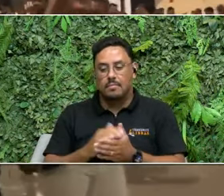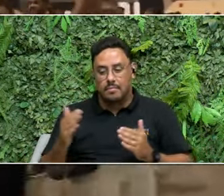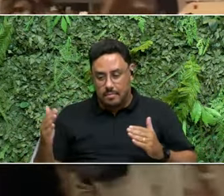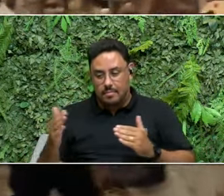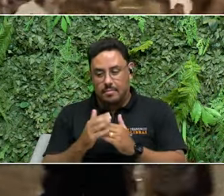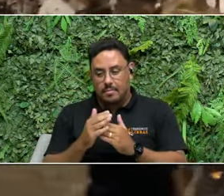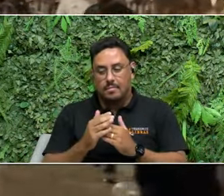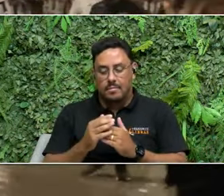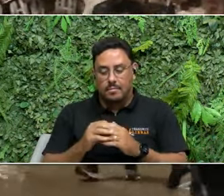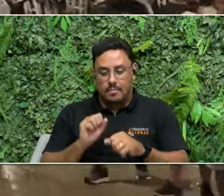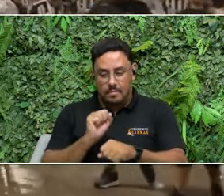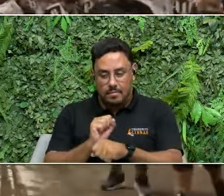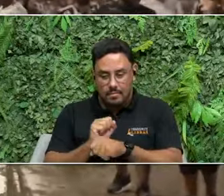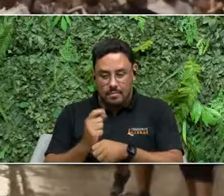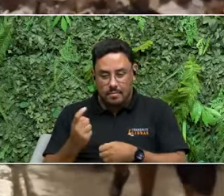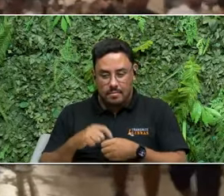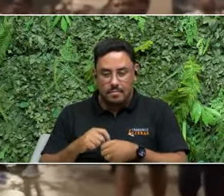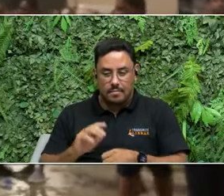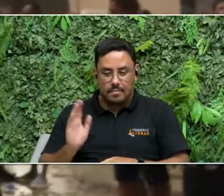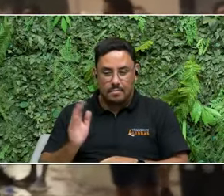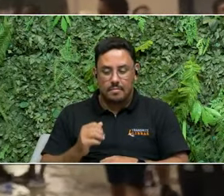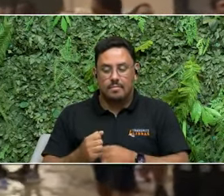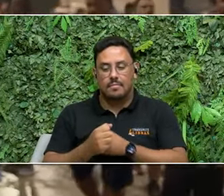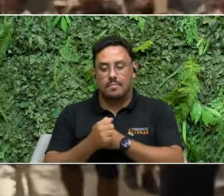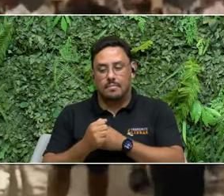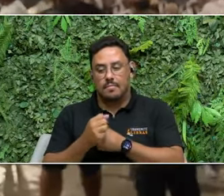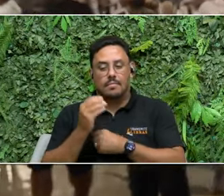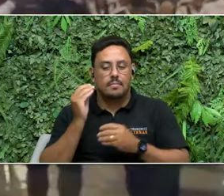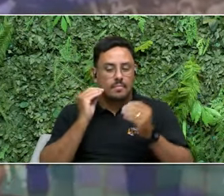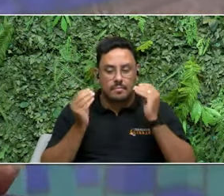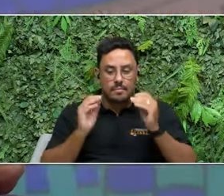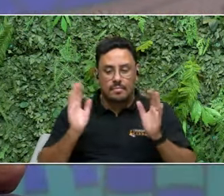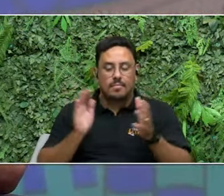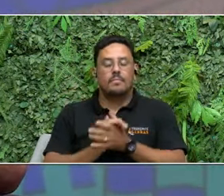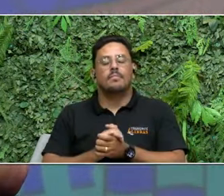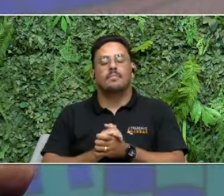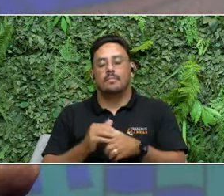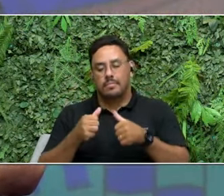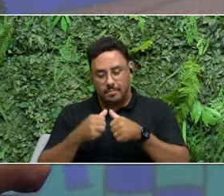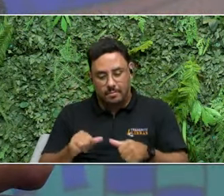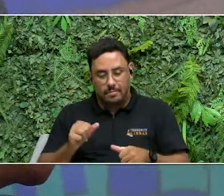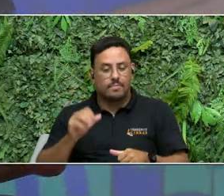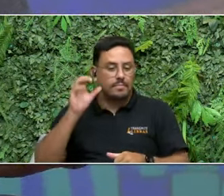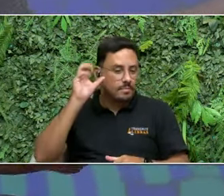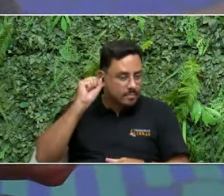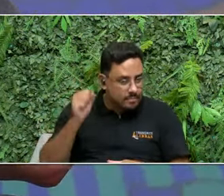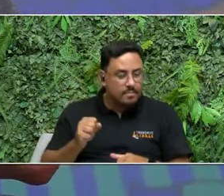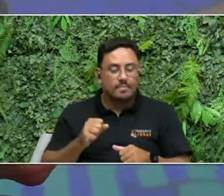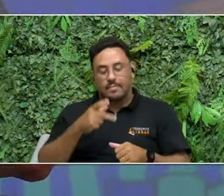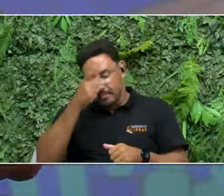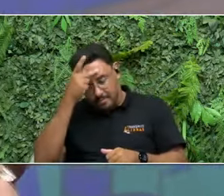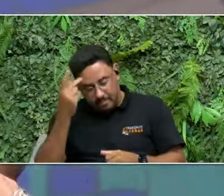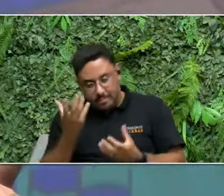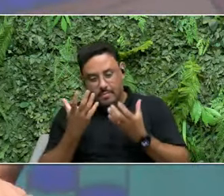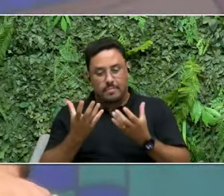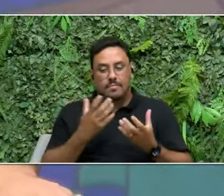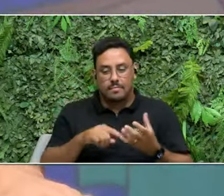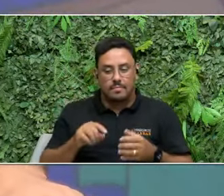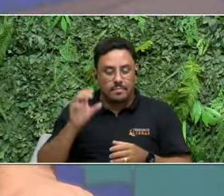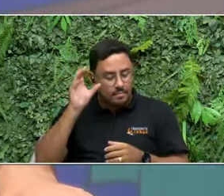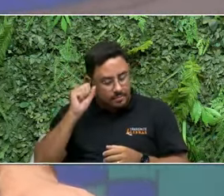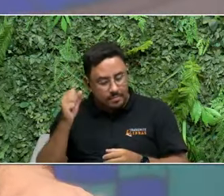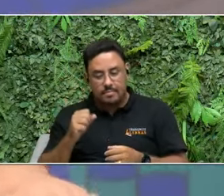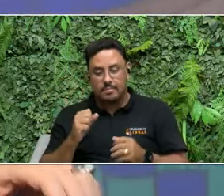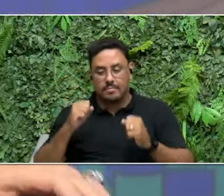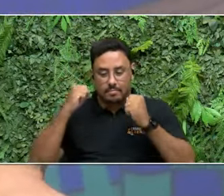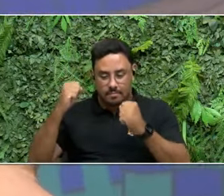próxima Até daqui a pouco eu tô voltando um beijo 98 é fica aí vai ouvindo a rapaziada aí que a gente quer ouvir